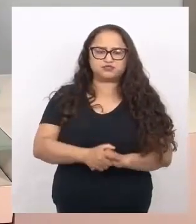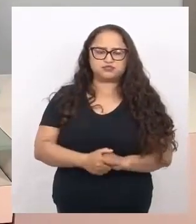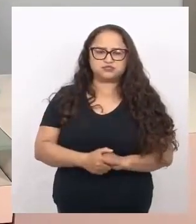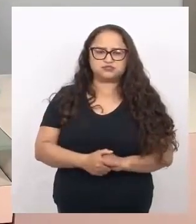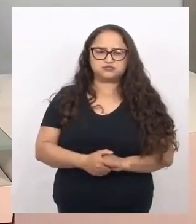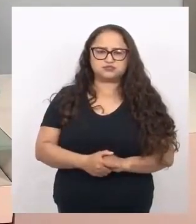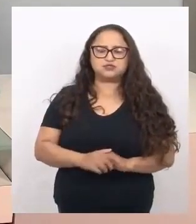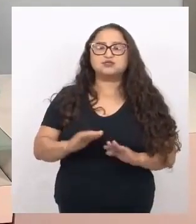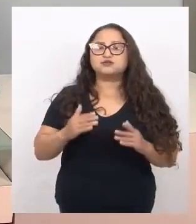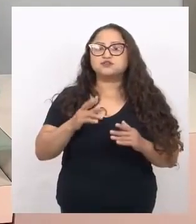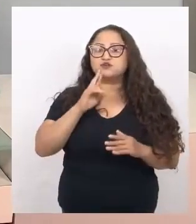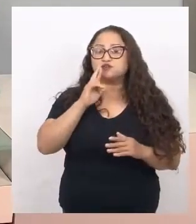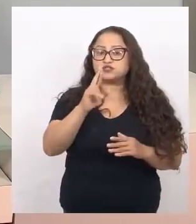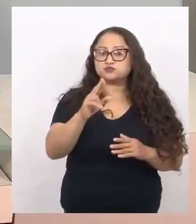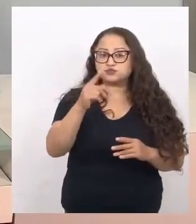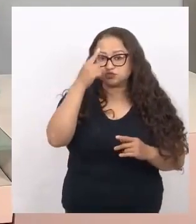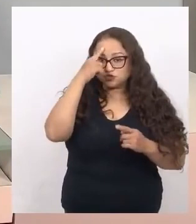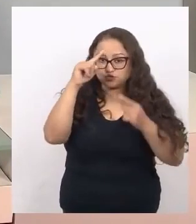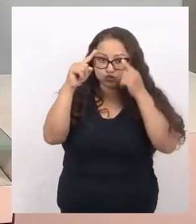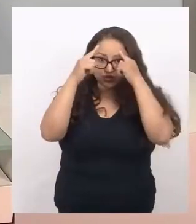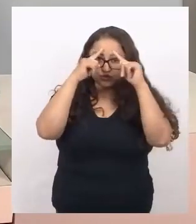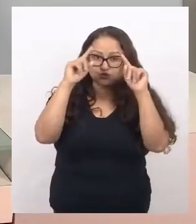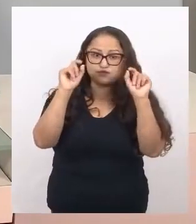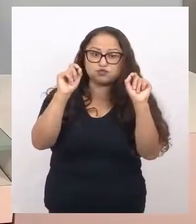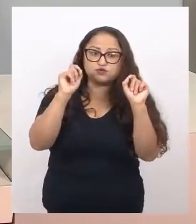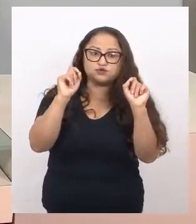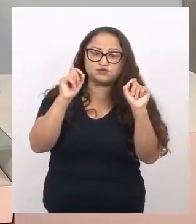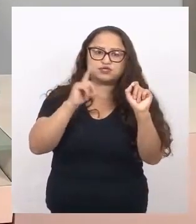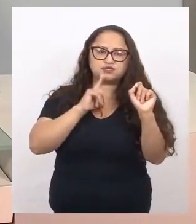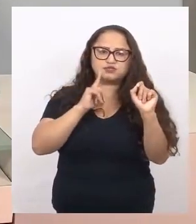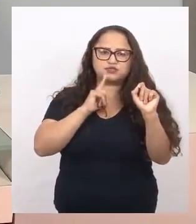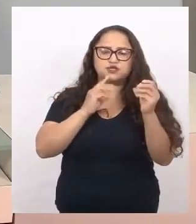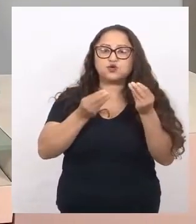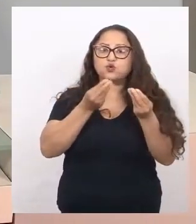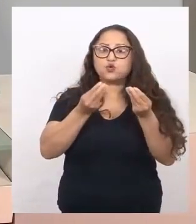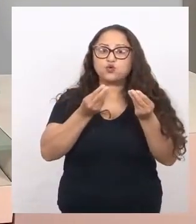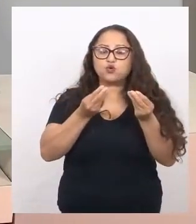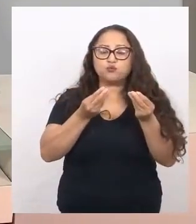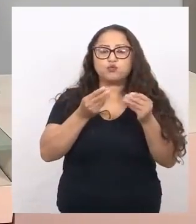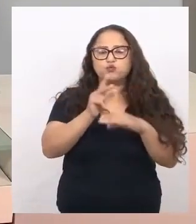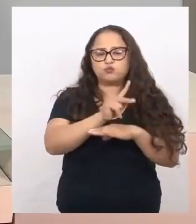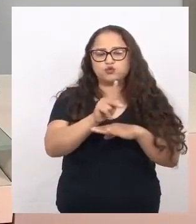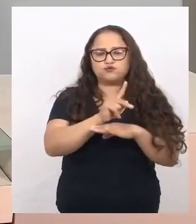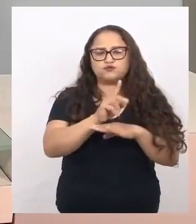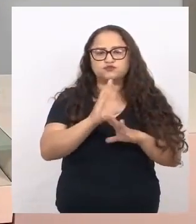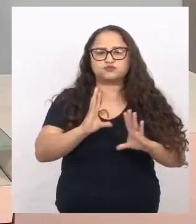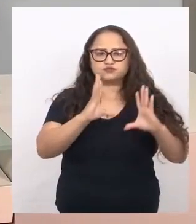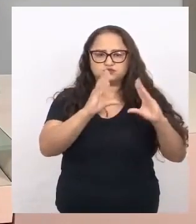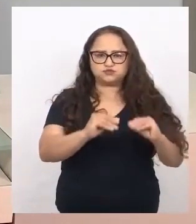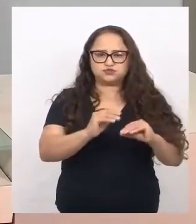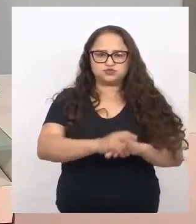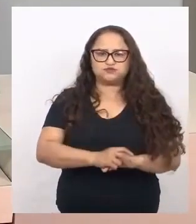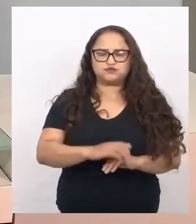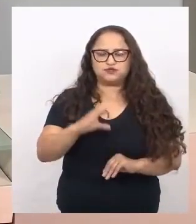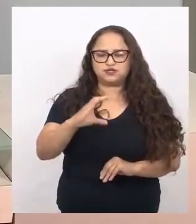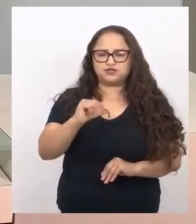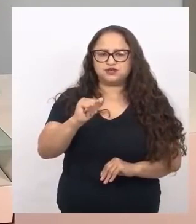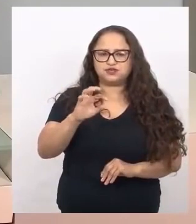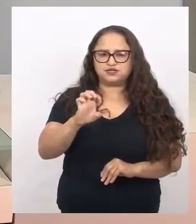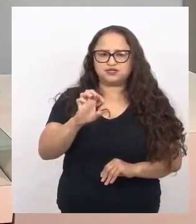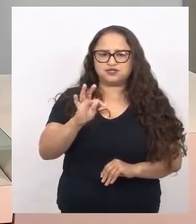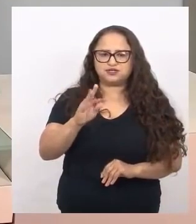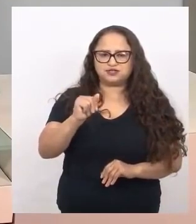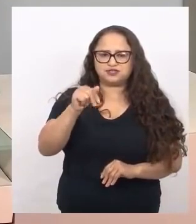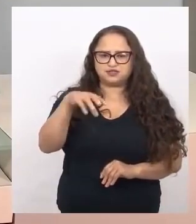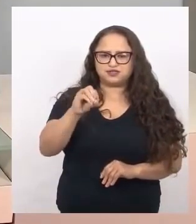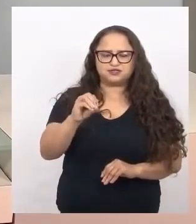eu vou respondendo uma dúvida que chegou em relação à expansão à carga horária do noturno. O Caetano está aqui do lado, qualquer coisa ele dá um berro se eu falar alguma